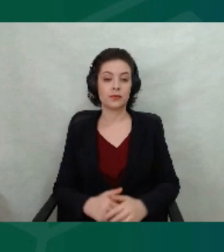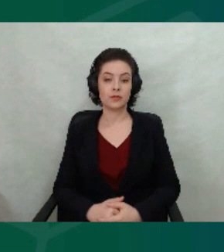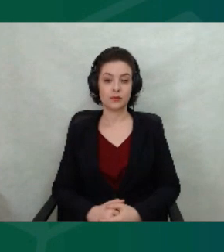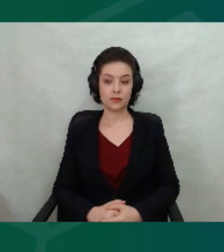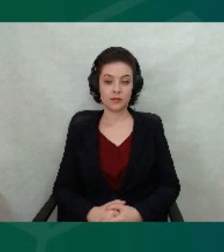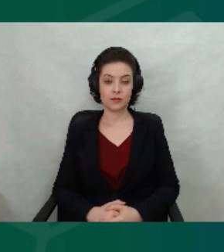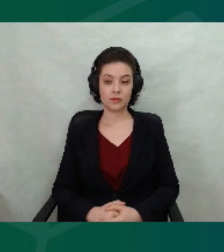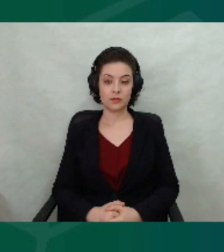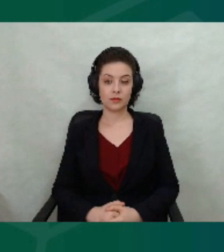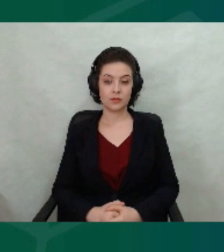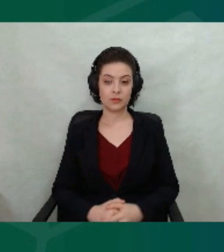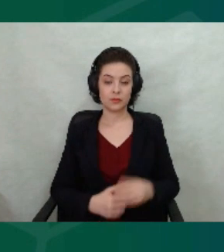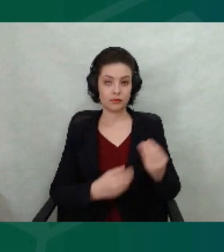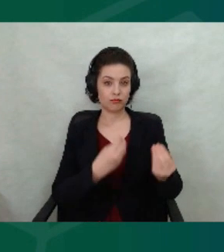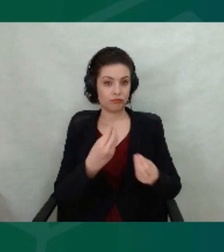como a gente tem essa